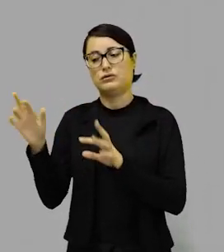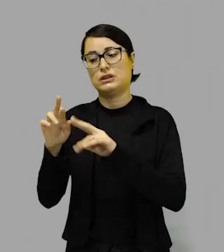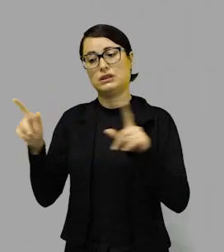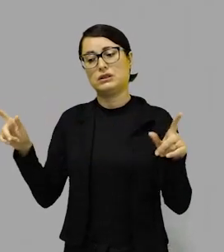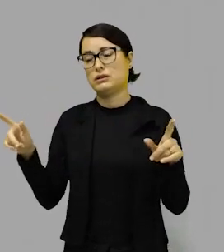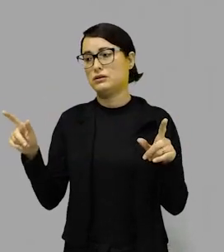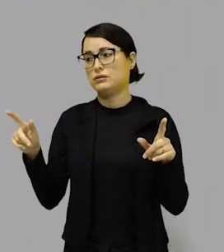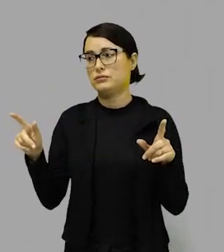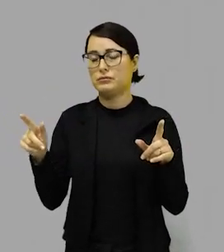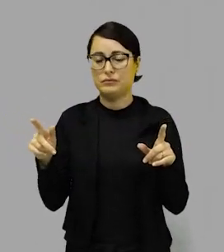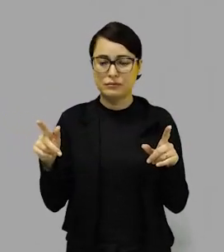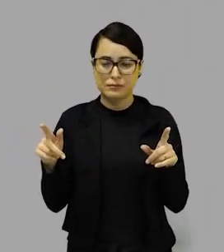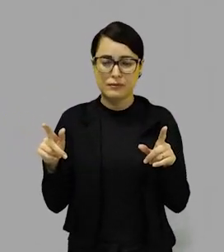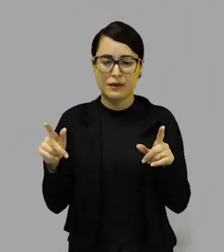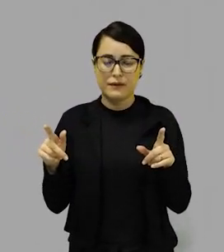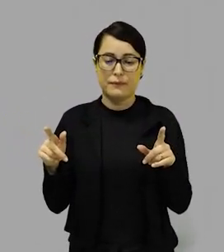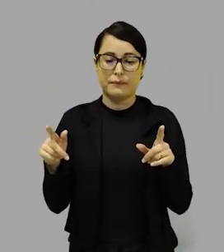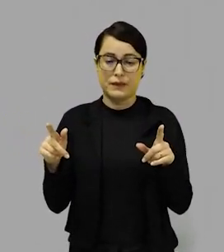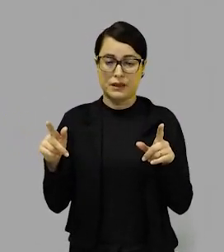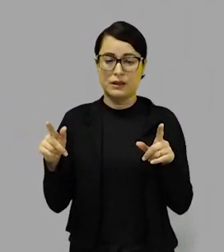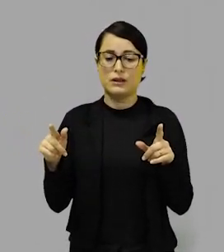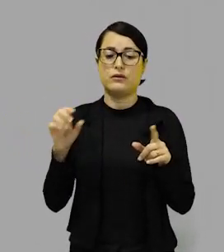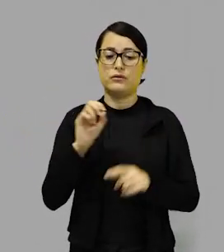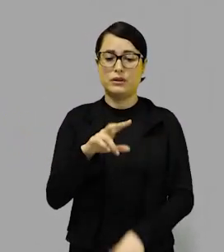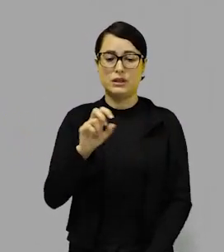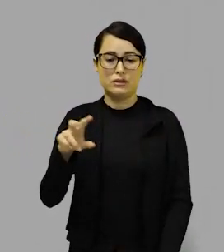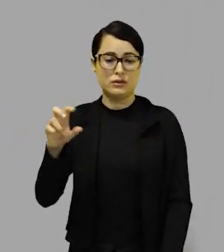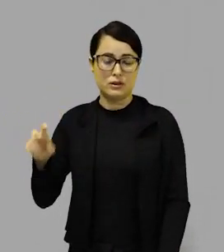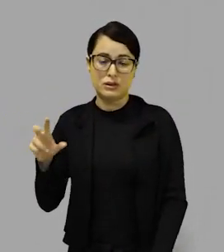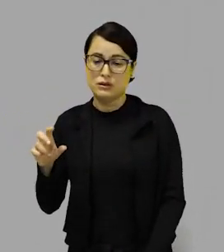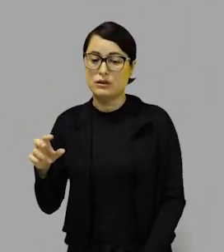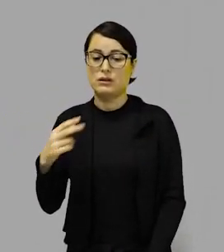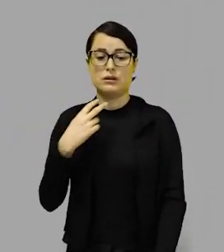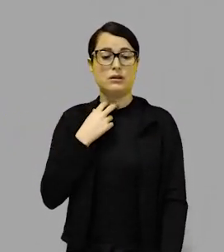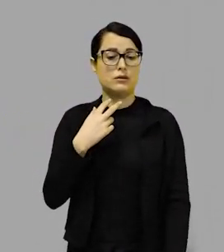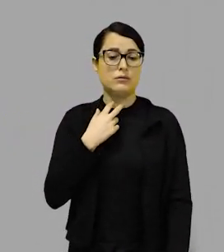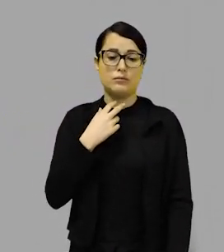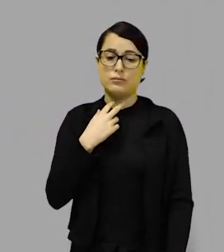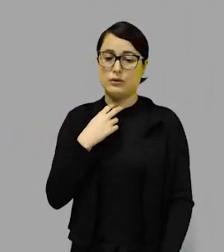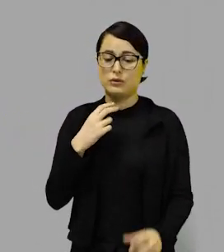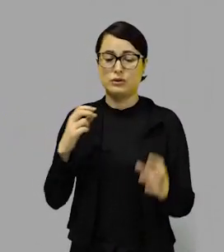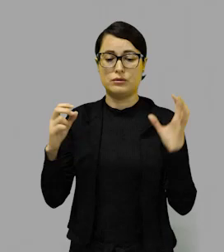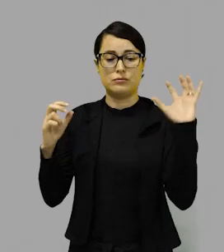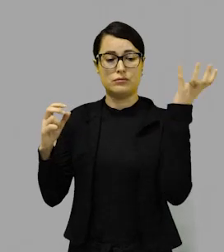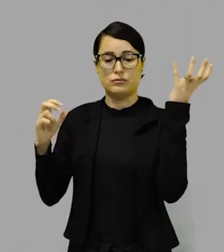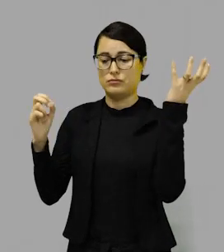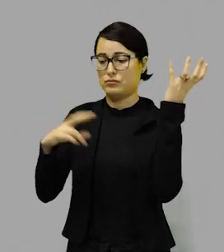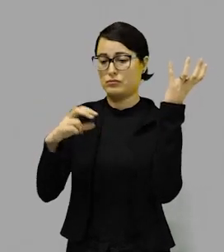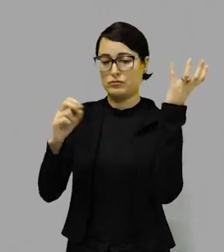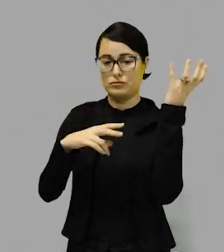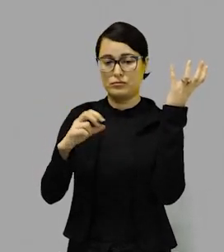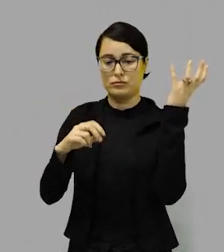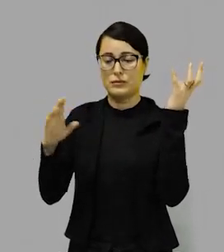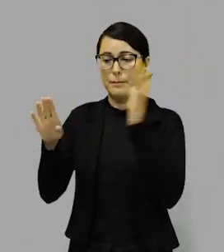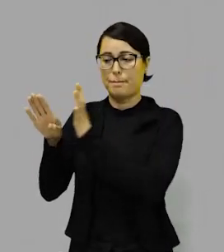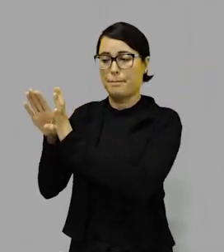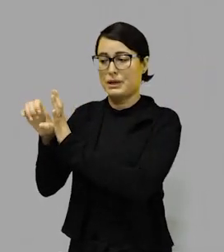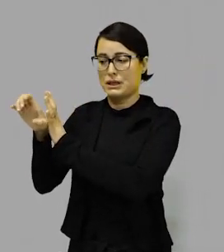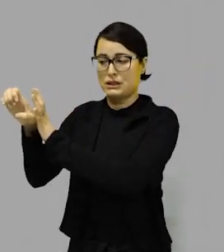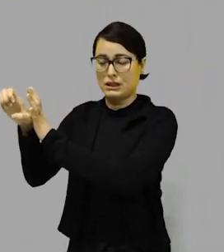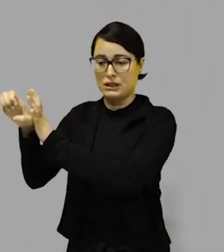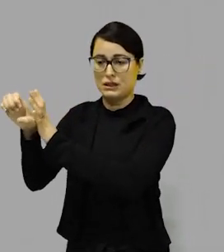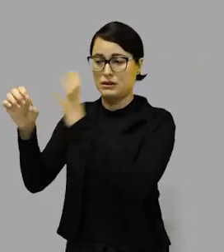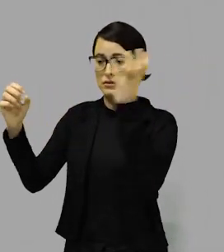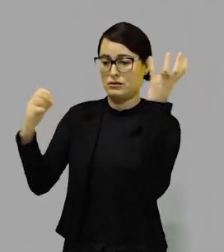eles não, um vírus, por exemplo, de bactéria, ele não pode infectar um vírus de planta, né? Um vírus que